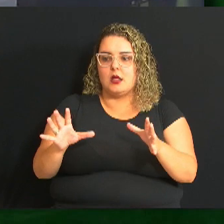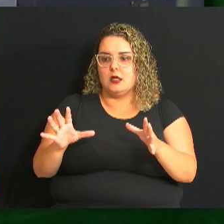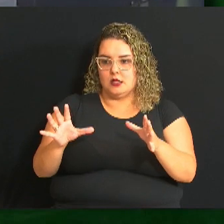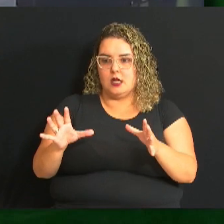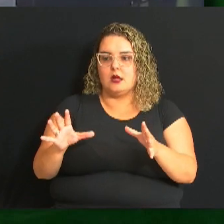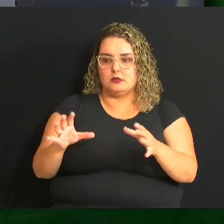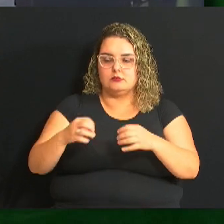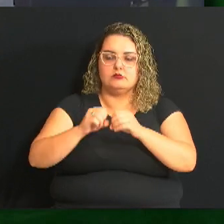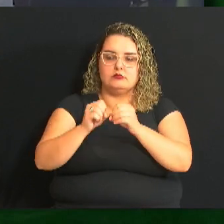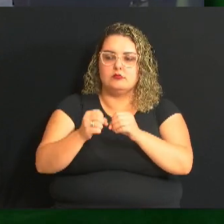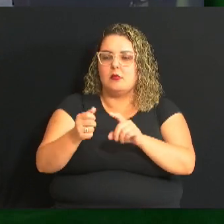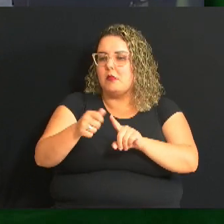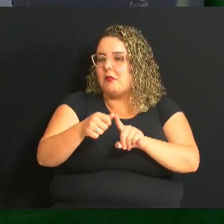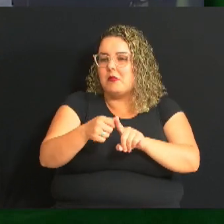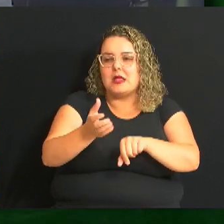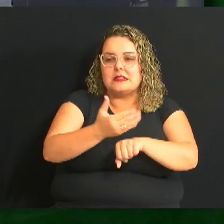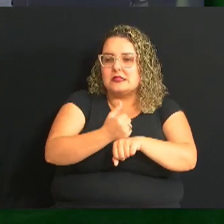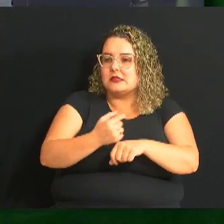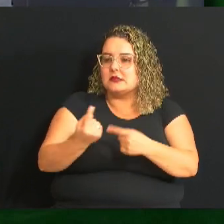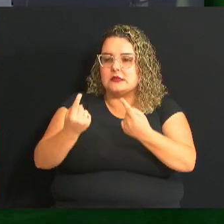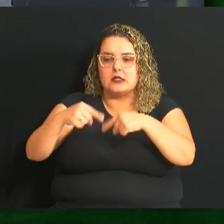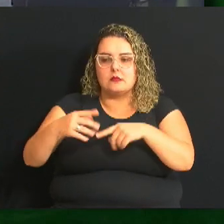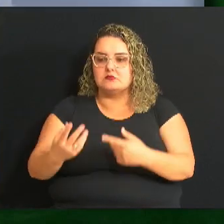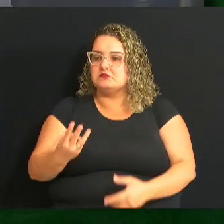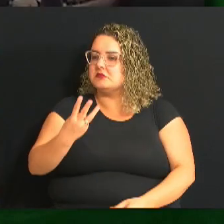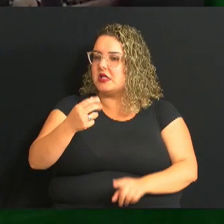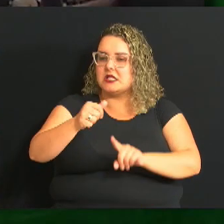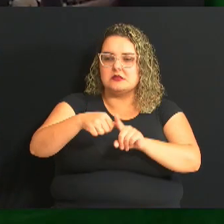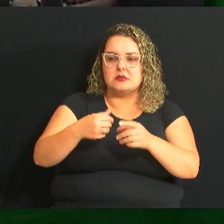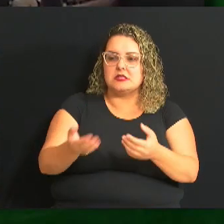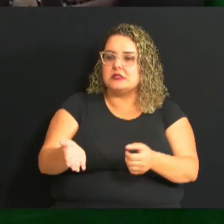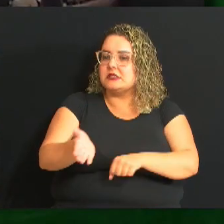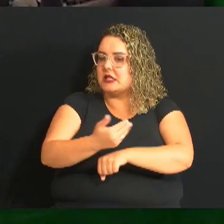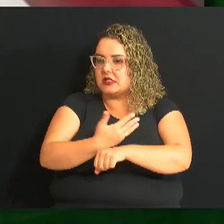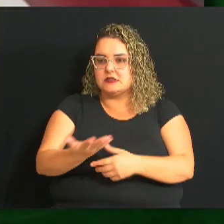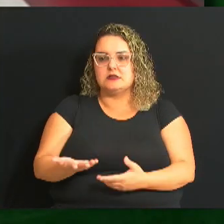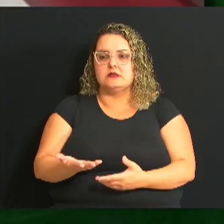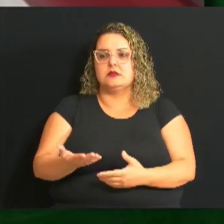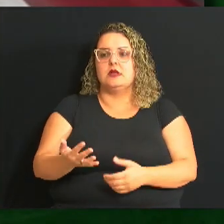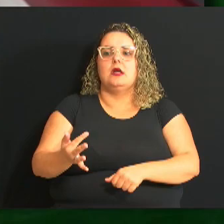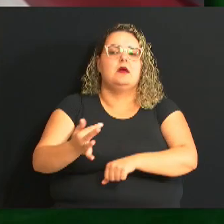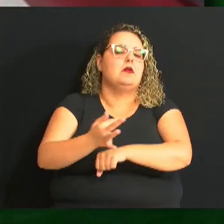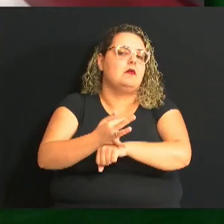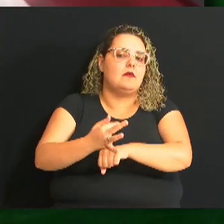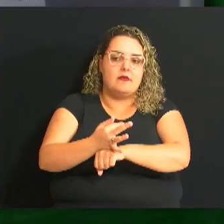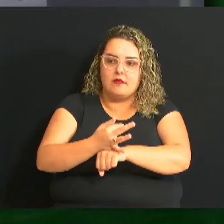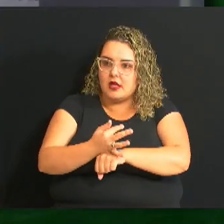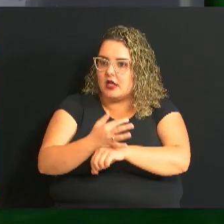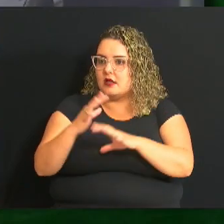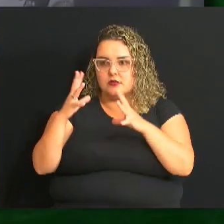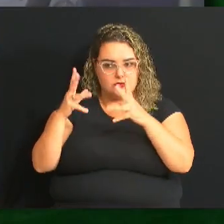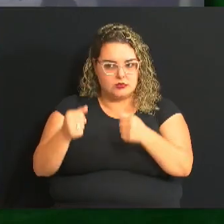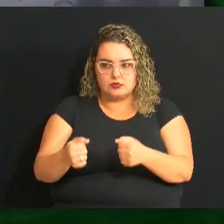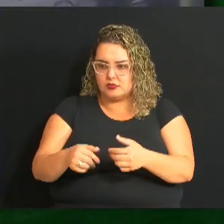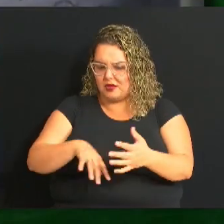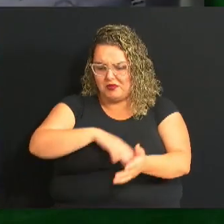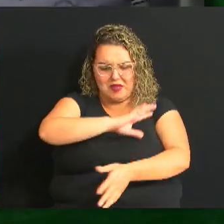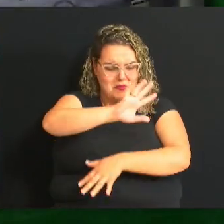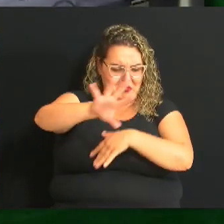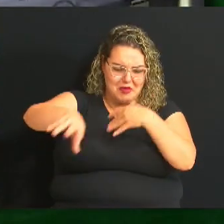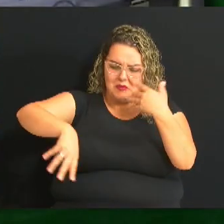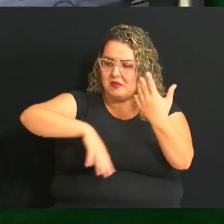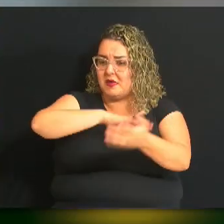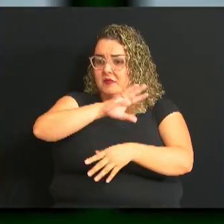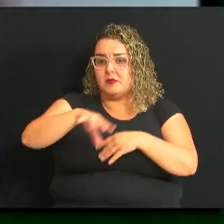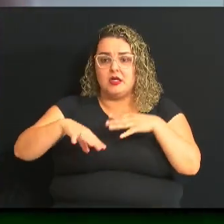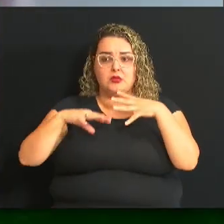alguns meses antes da competição, uns 3 meses antes, incluindo férias deles e tudo, atropelaram toda essa